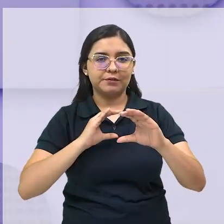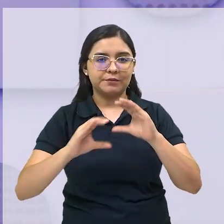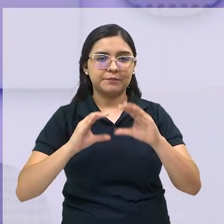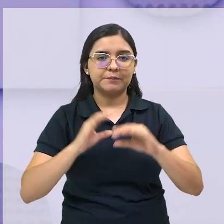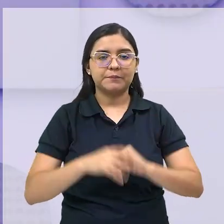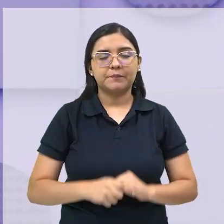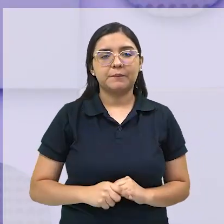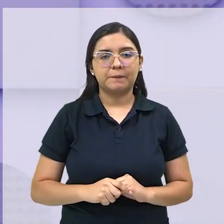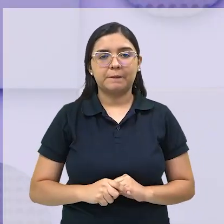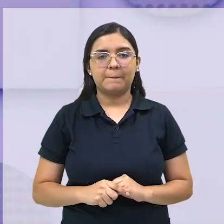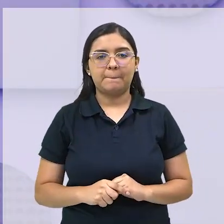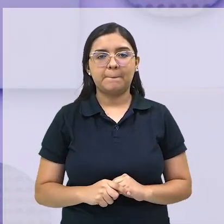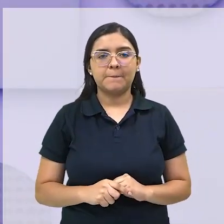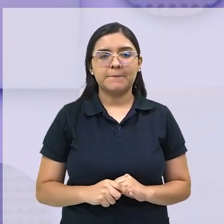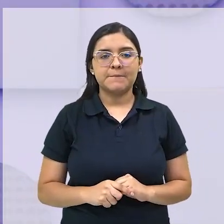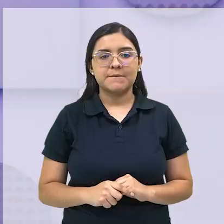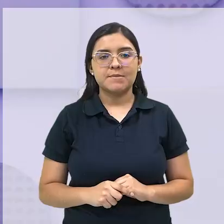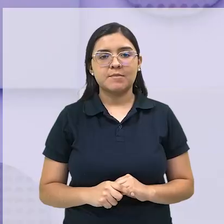tudo isso deve ser